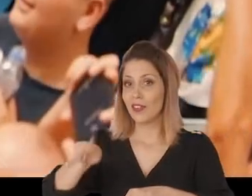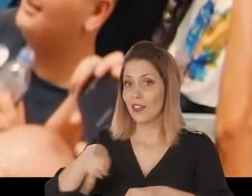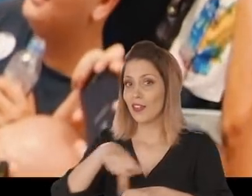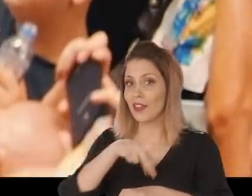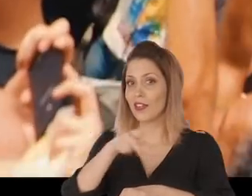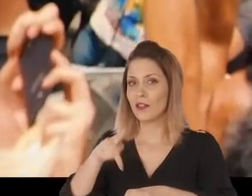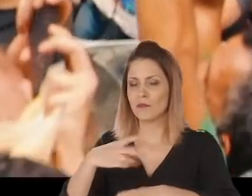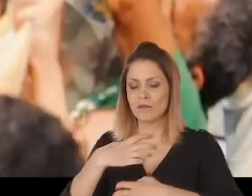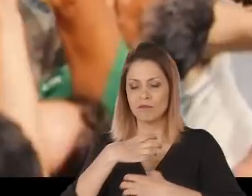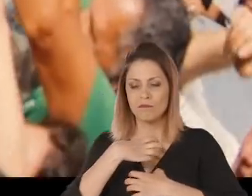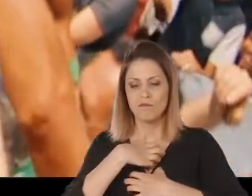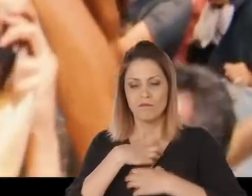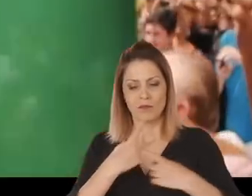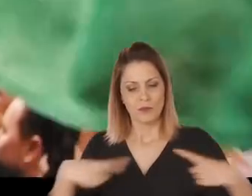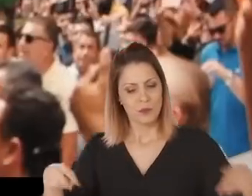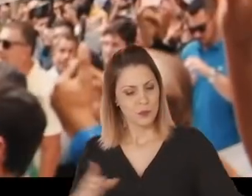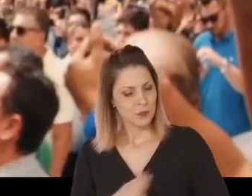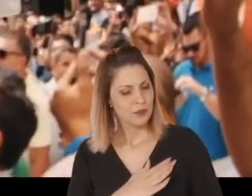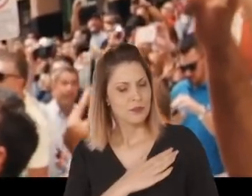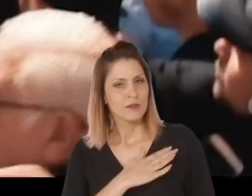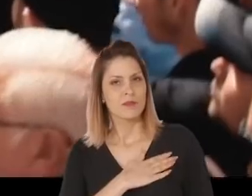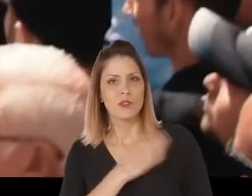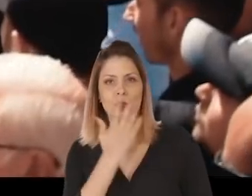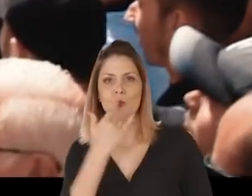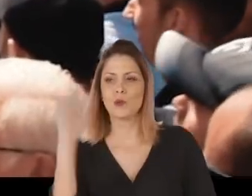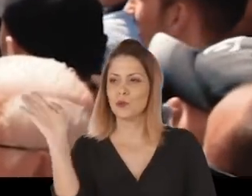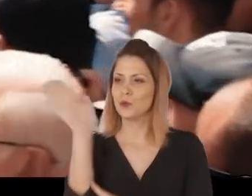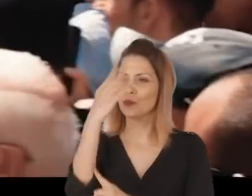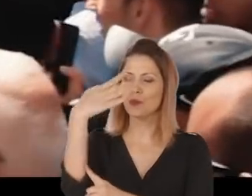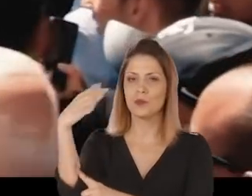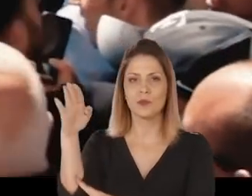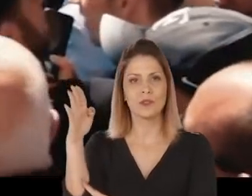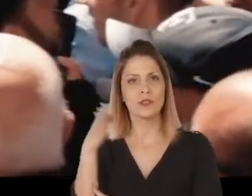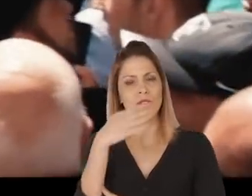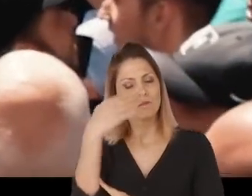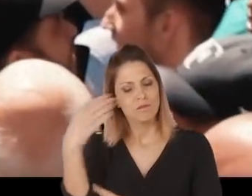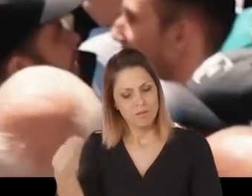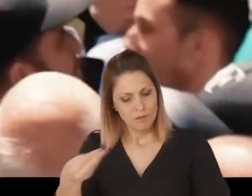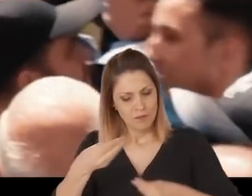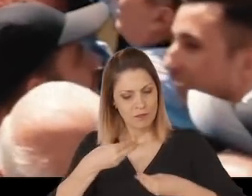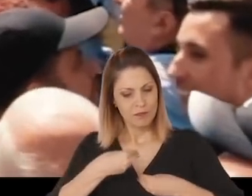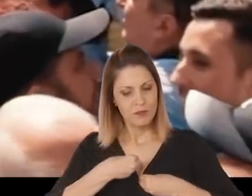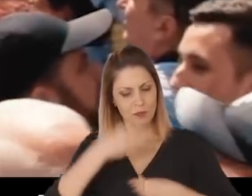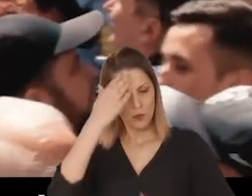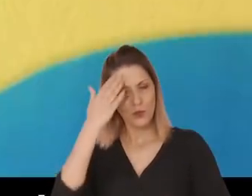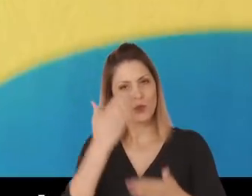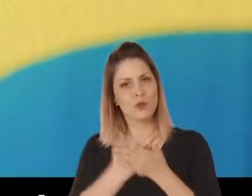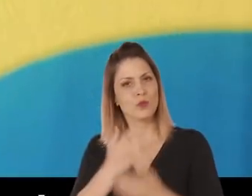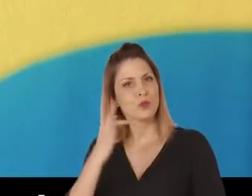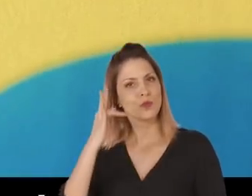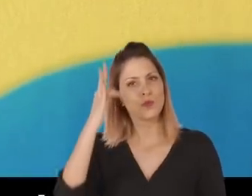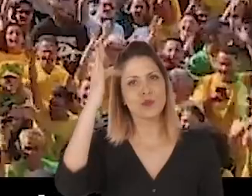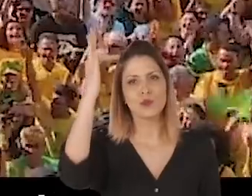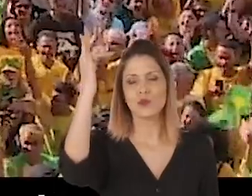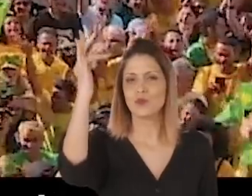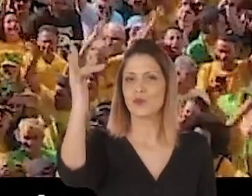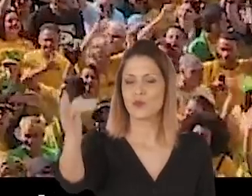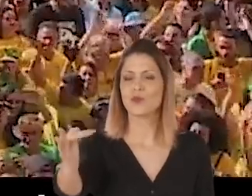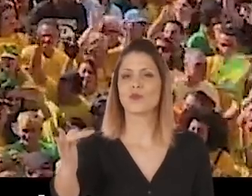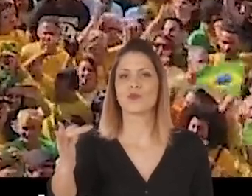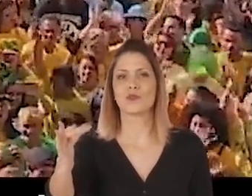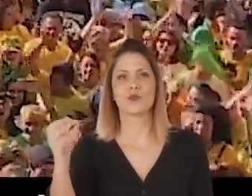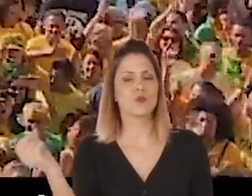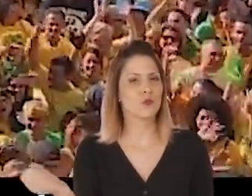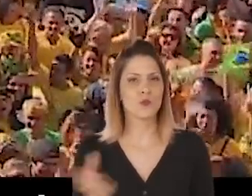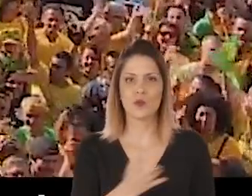Um país que faça do seu hino e das suas cores símbolos de esperança para milhões de brasileiras e brasileiros, confiantes